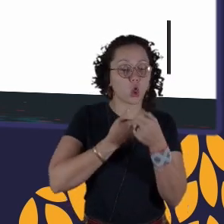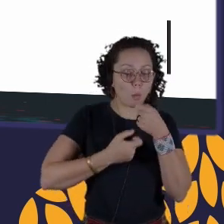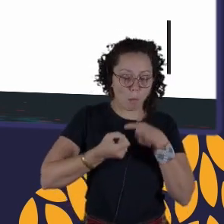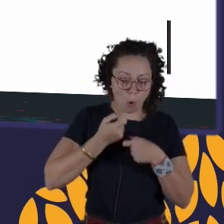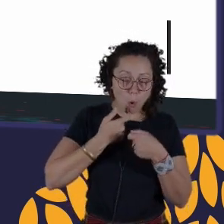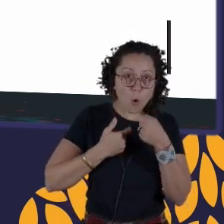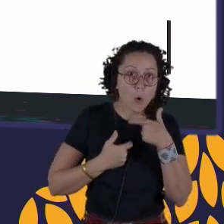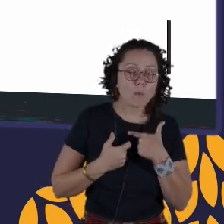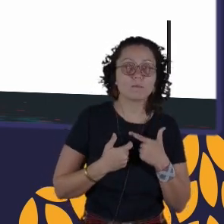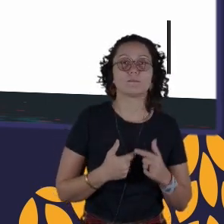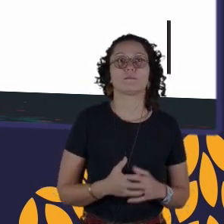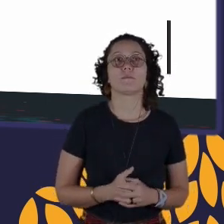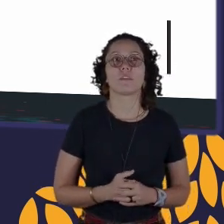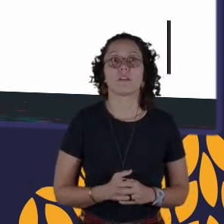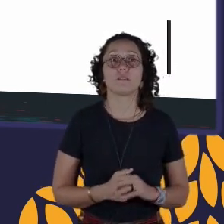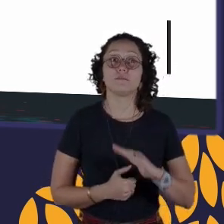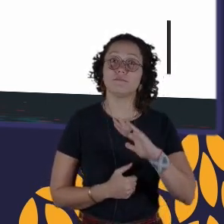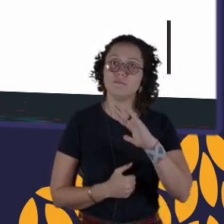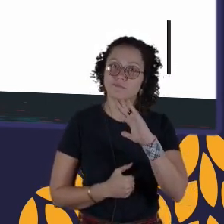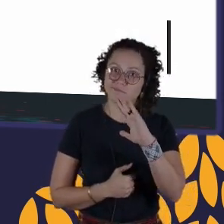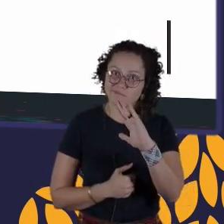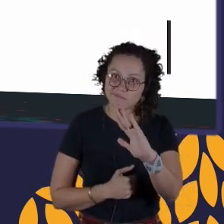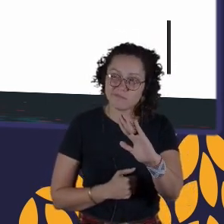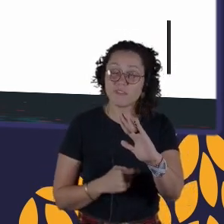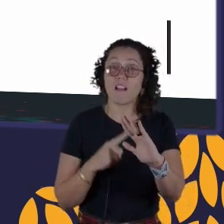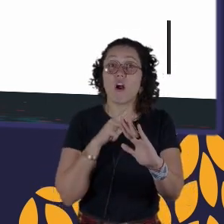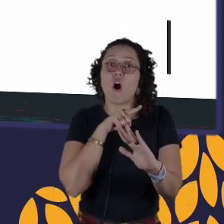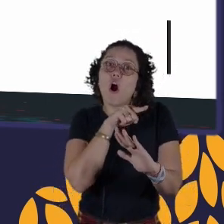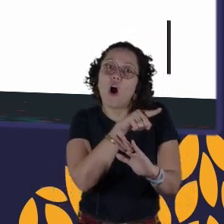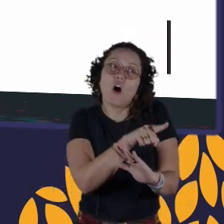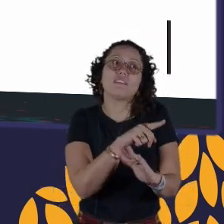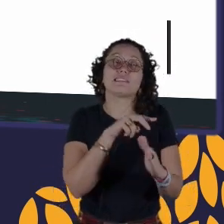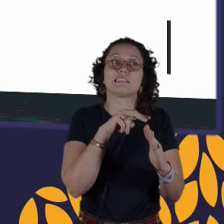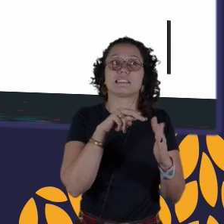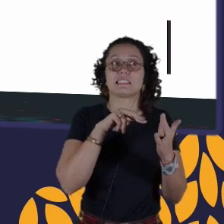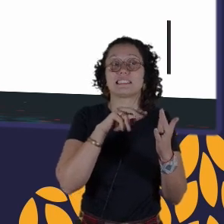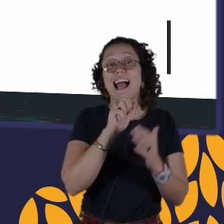E antitumoral não quer dizer que cura câncer.